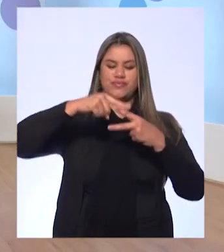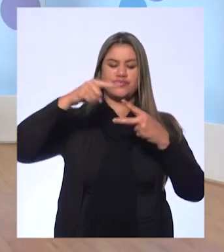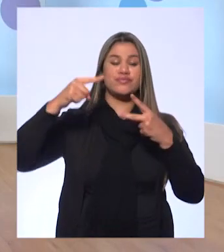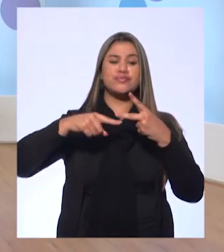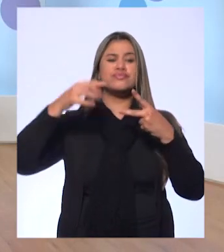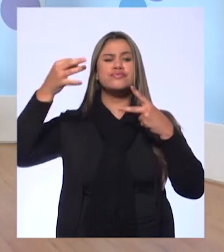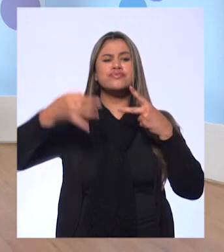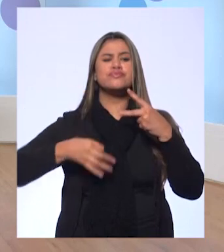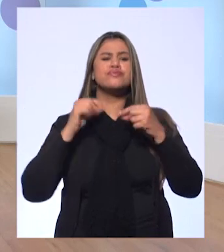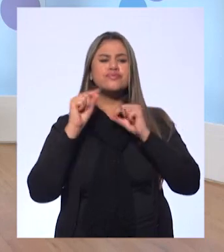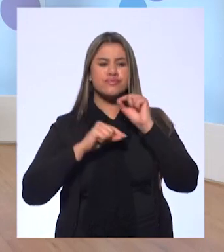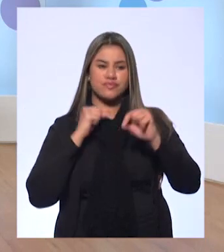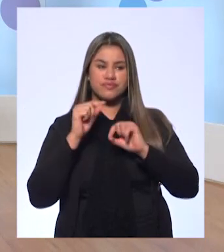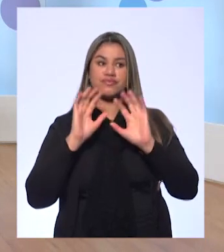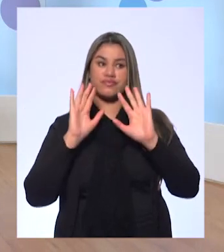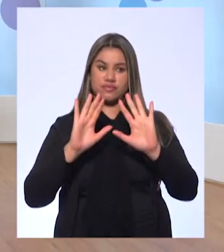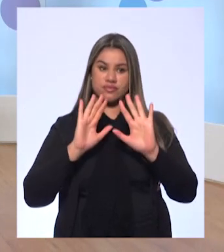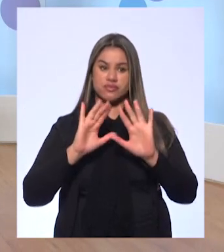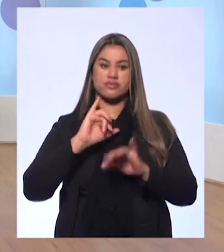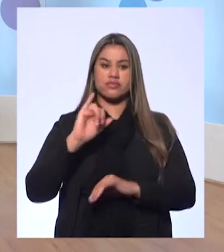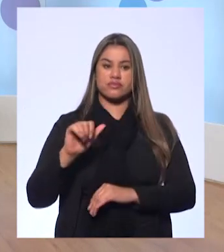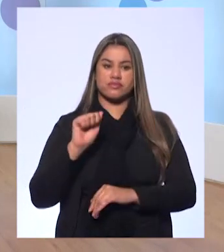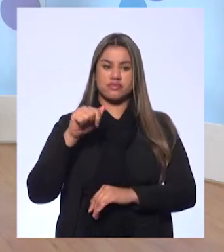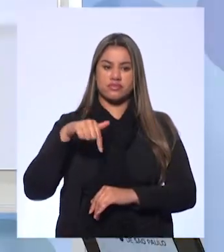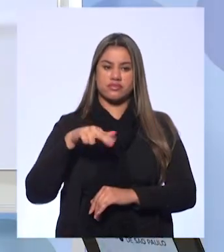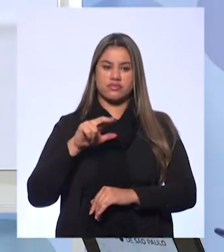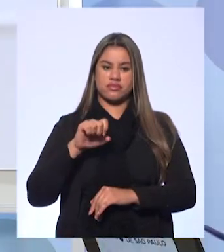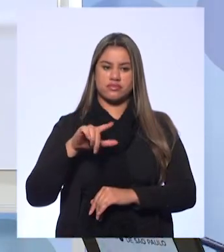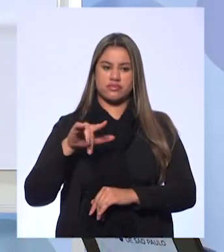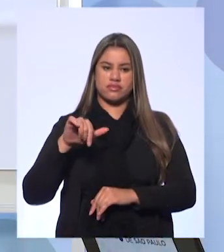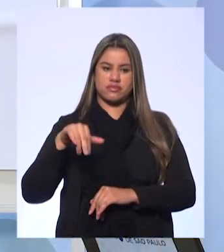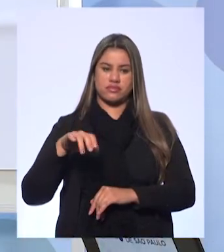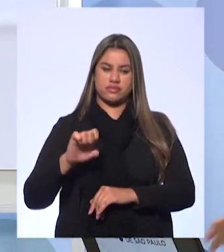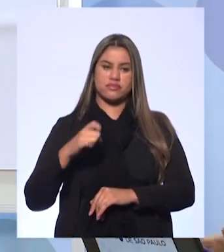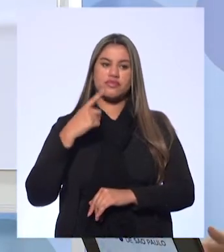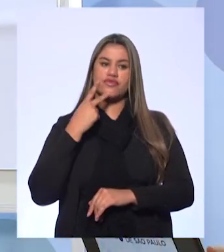A Jaqueline colocou aqui, ó, nós temos lá na tabela